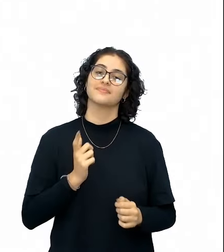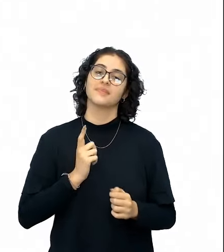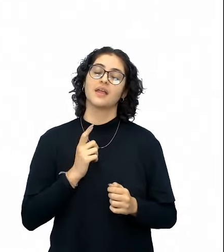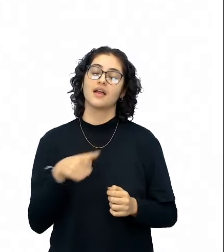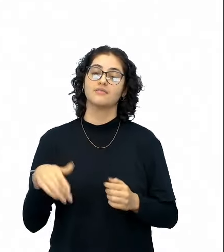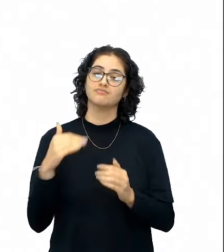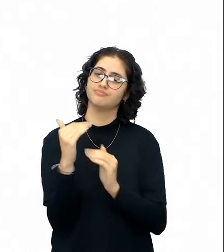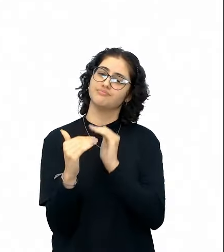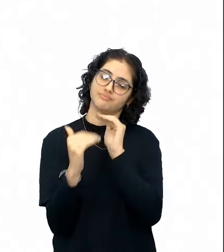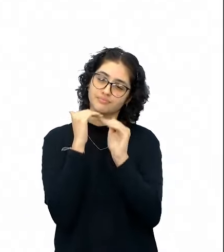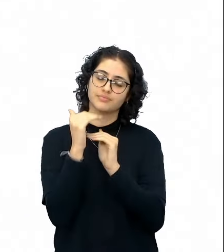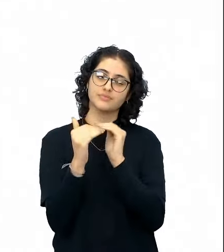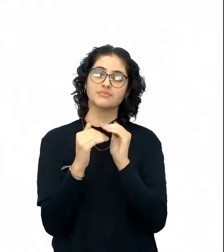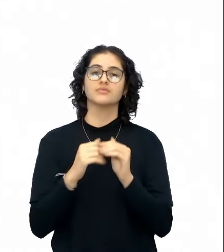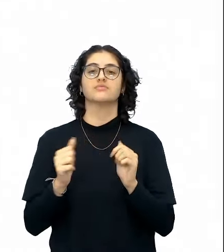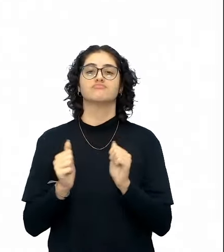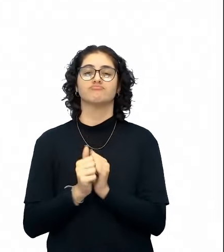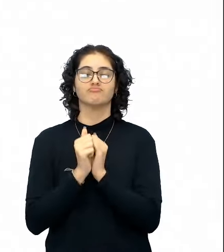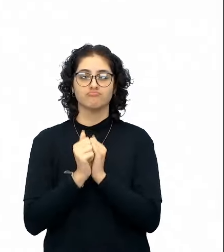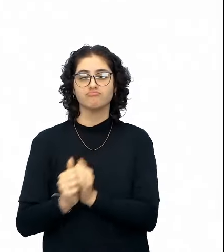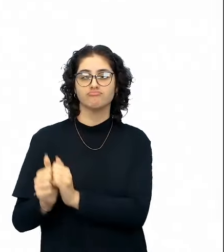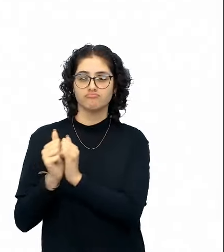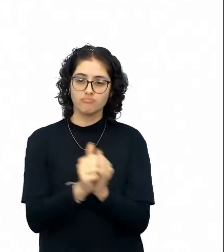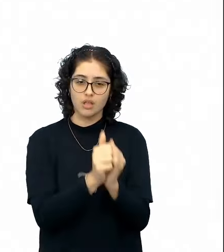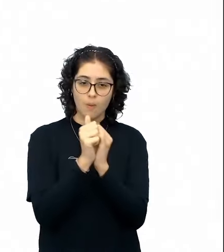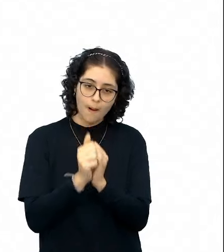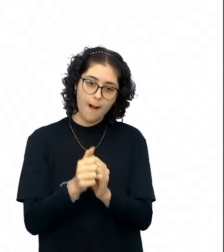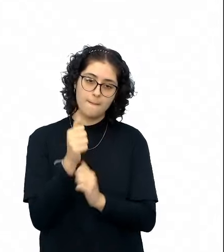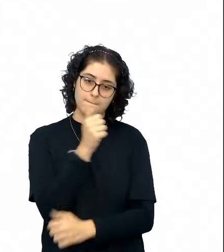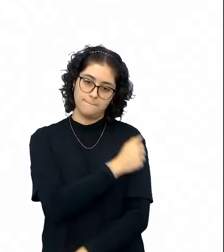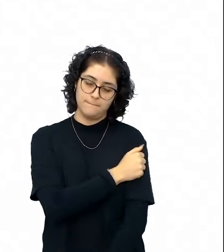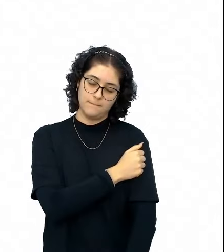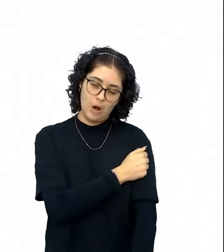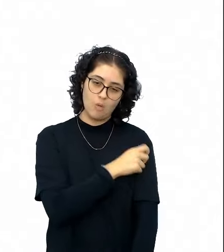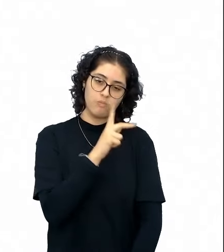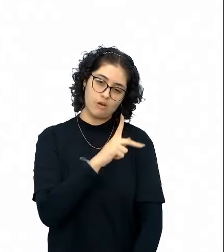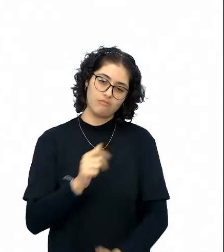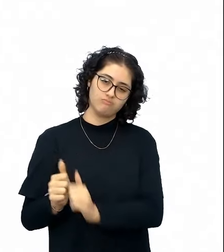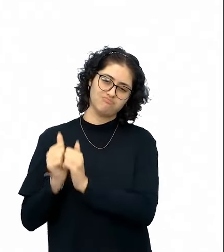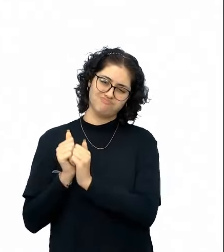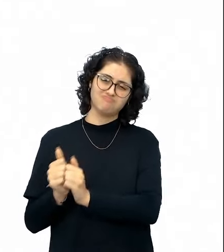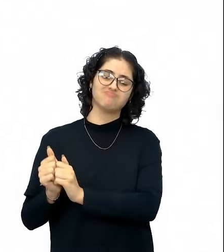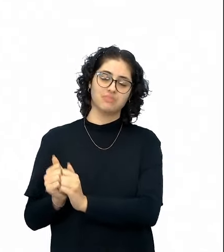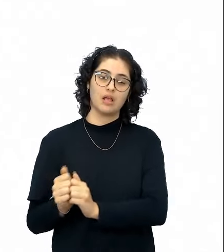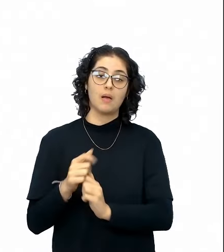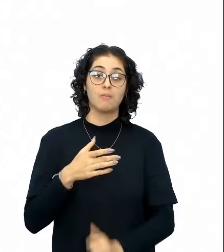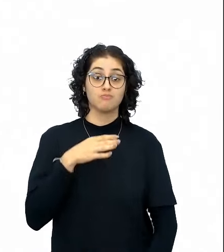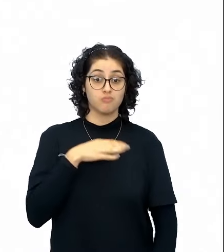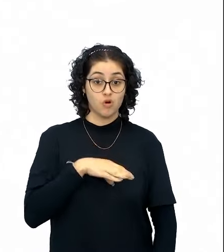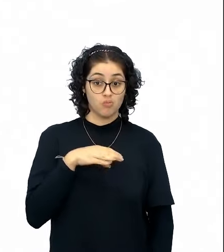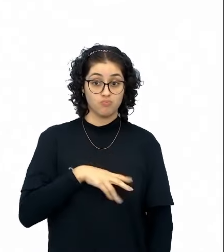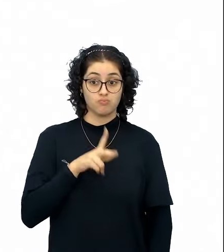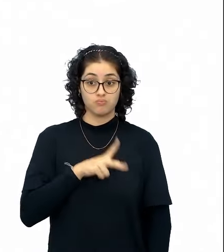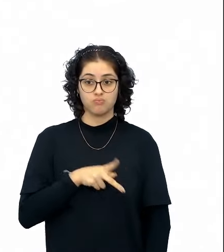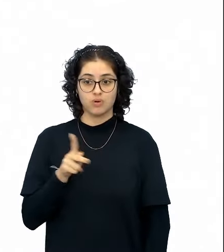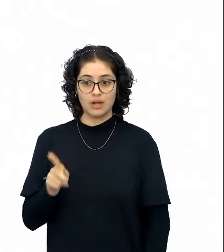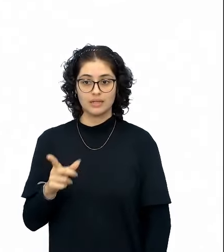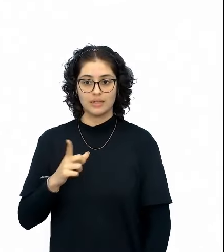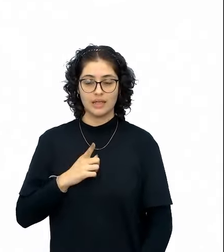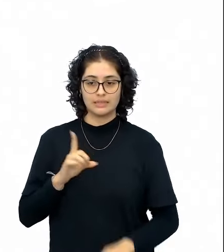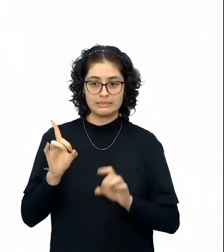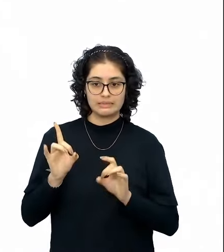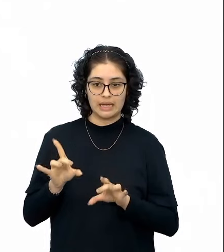processo, somos sócios, somos parceiros nisso, mas o professor de português, ele tem a técnica,